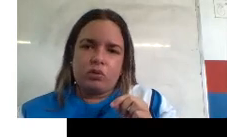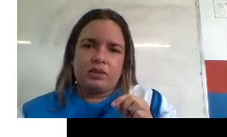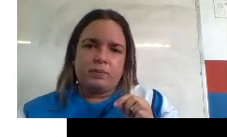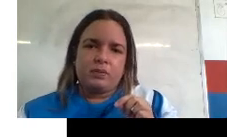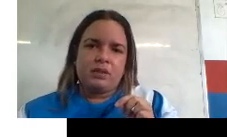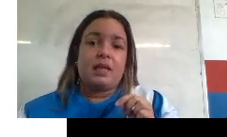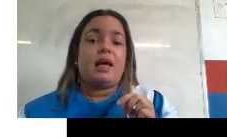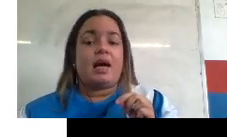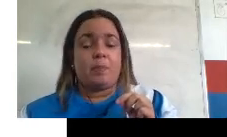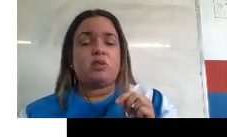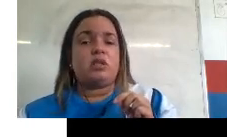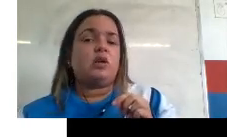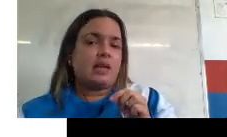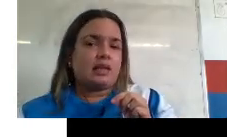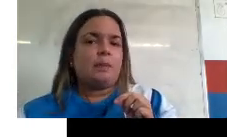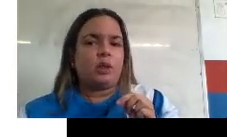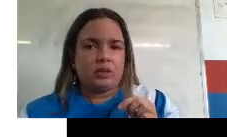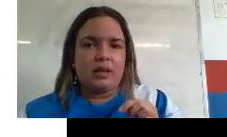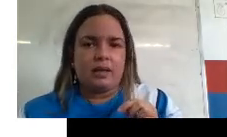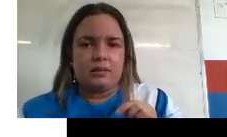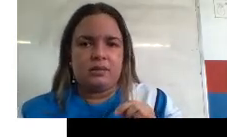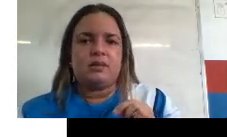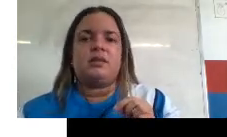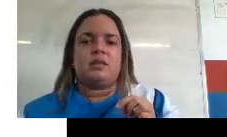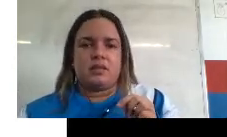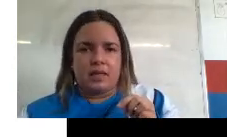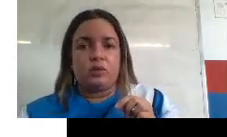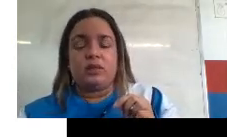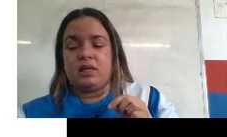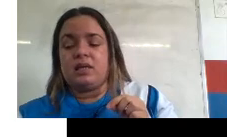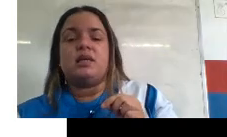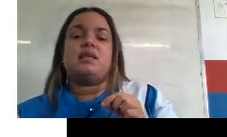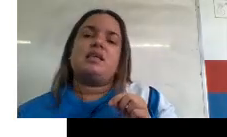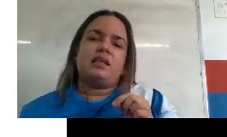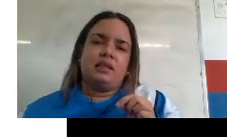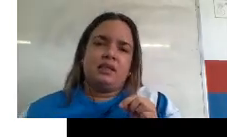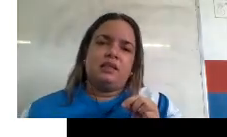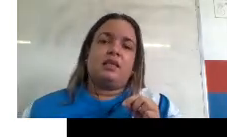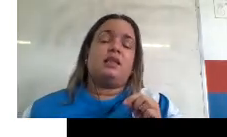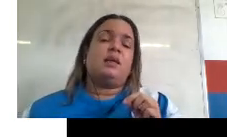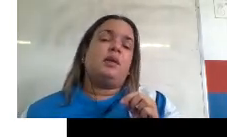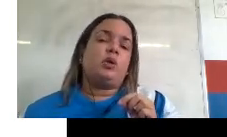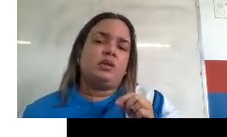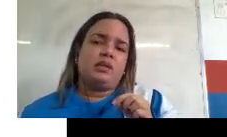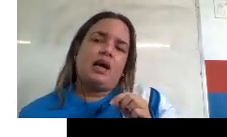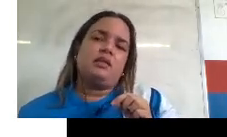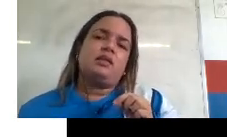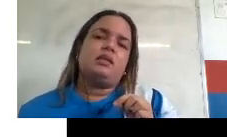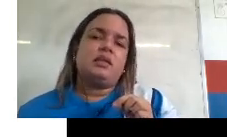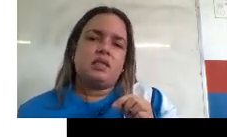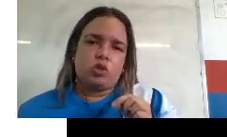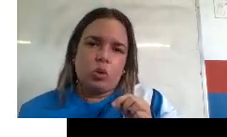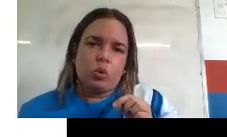mais jovem, a pessoa idosa, ela tem prioridade, certo? De ser atendida, né? Tem